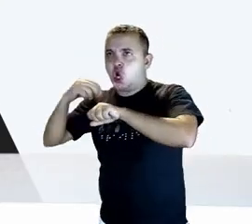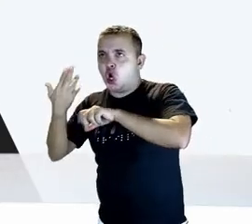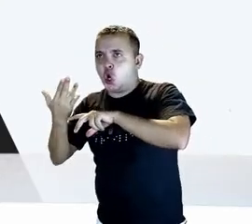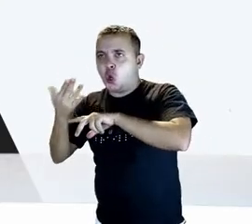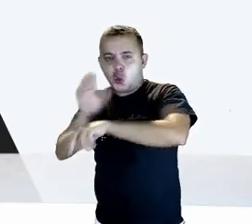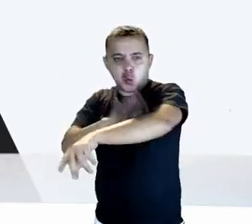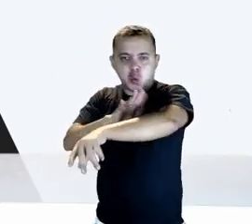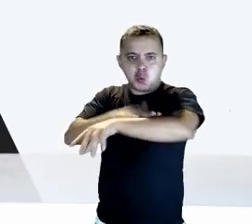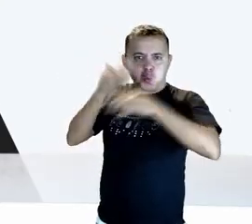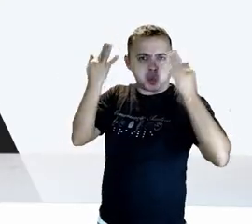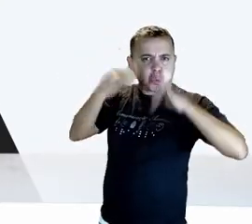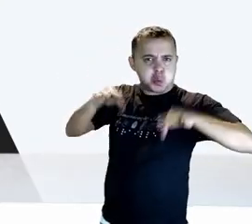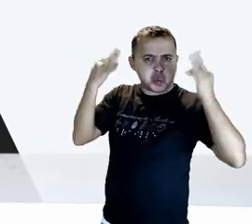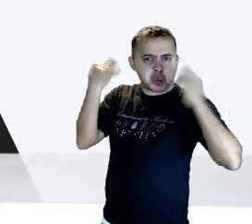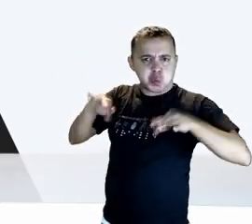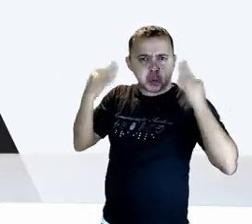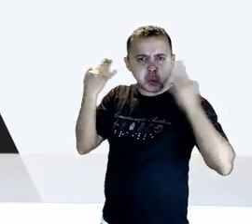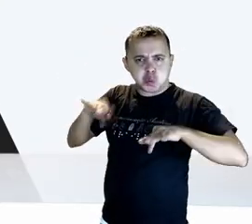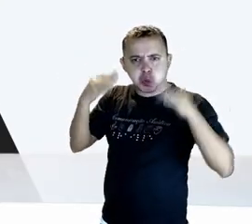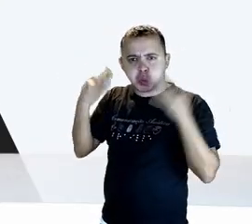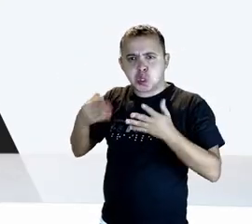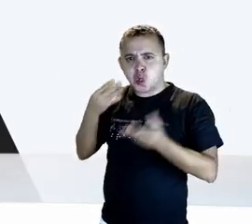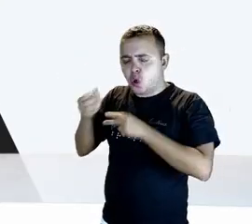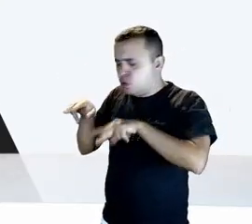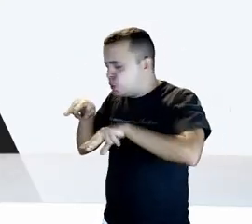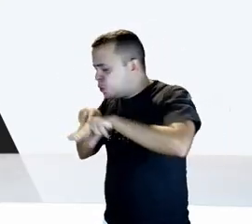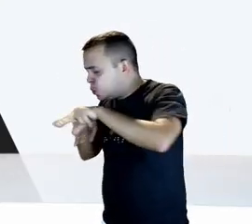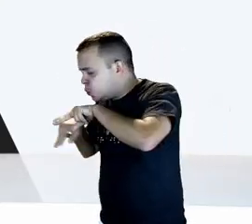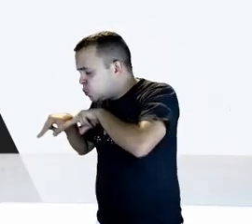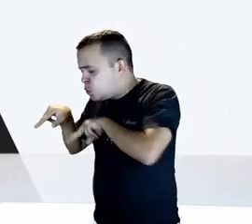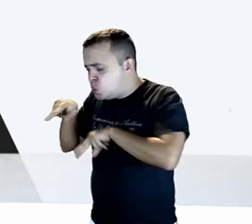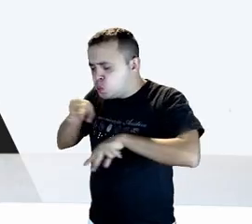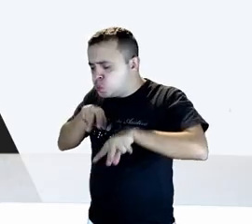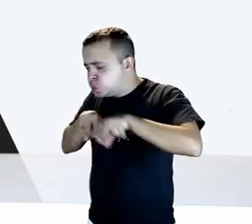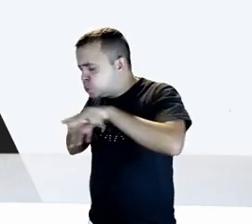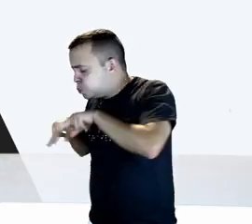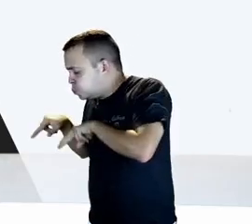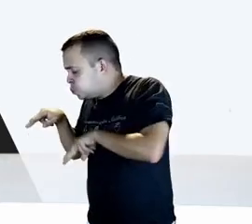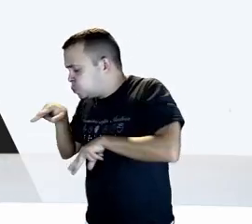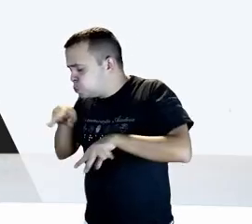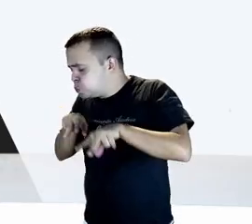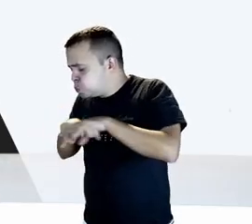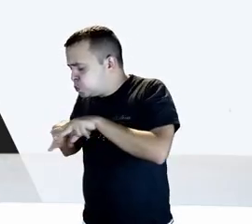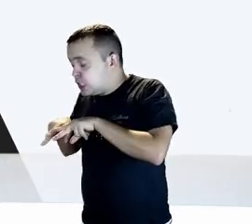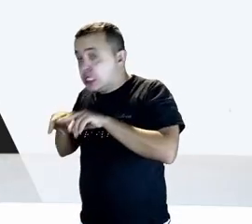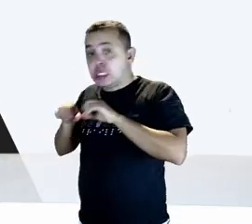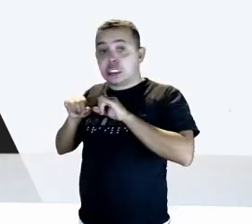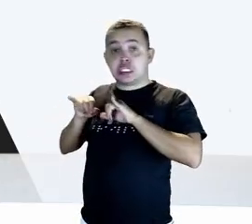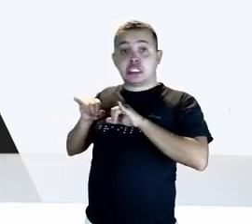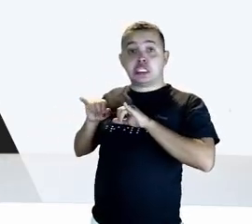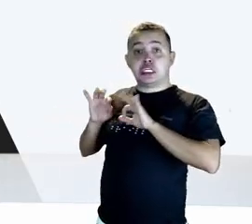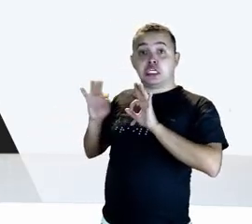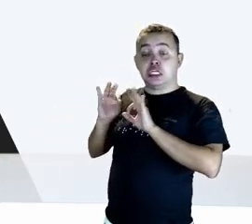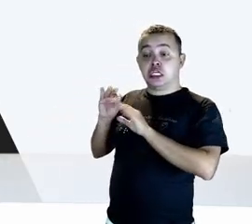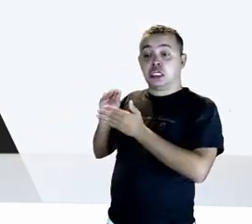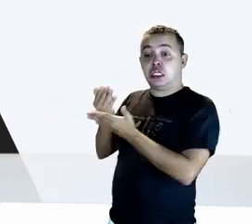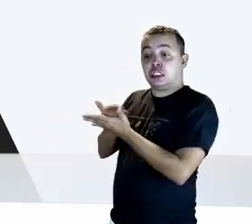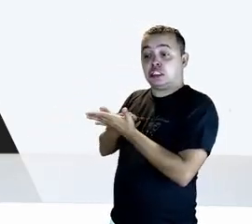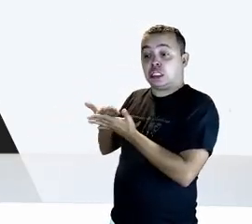que possam ameaçar a sobrevivência da vítima, se não forem